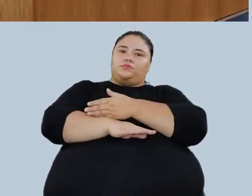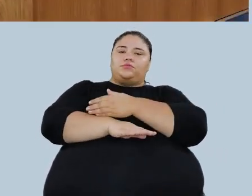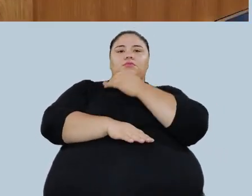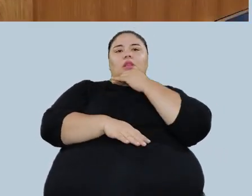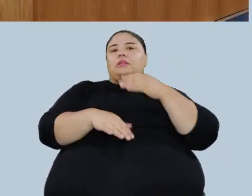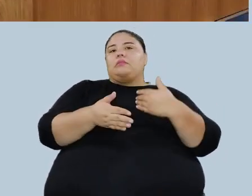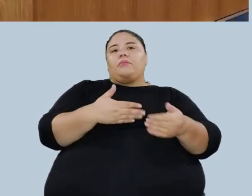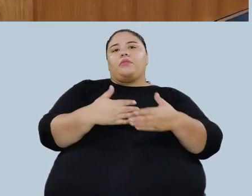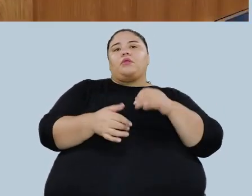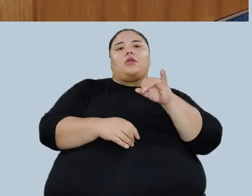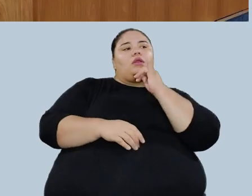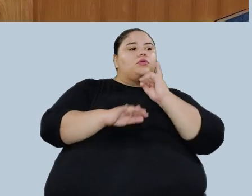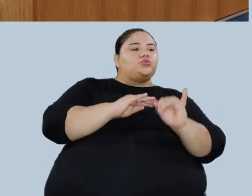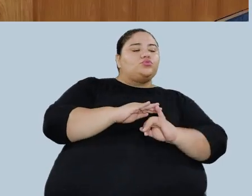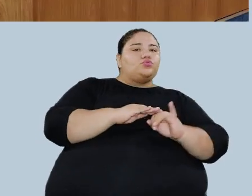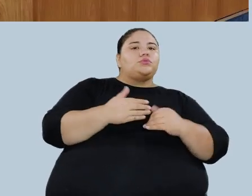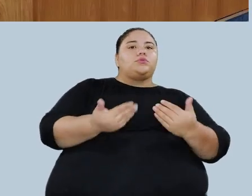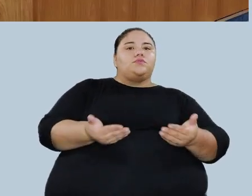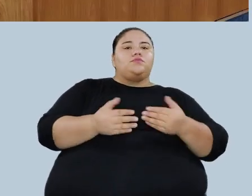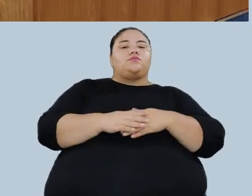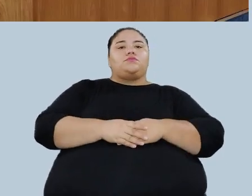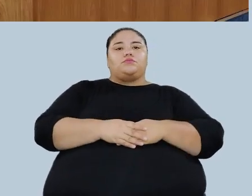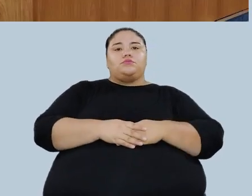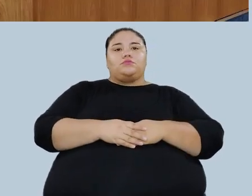Que, independentemente de qualquer instituição,